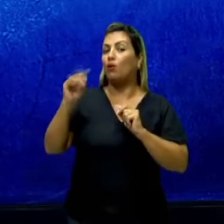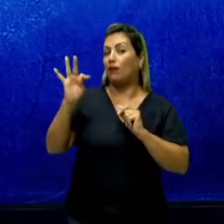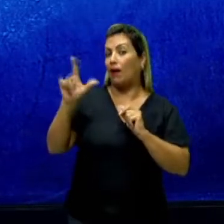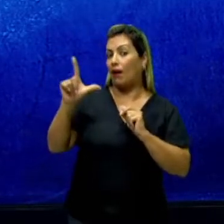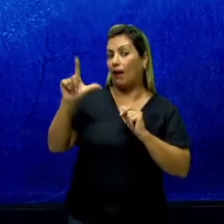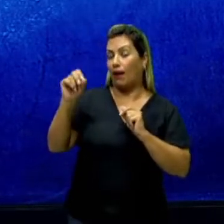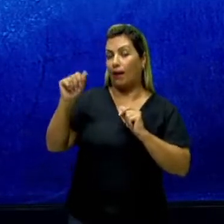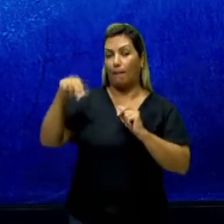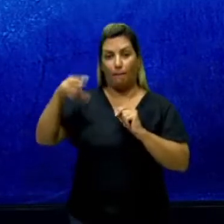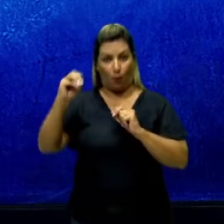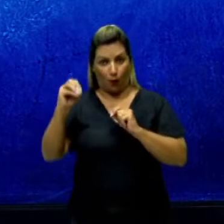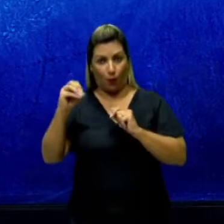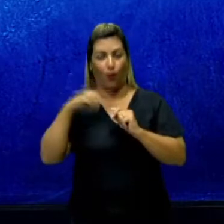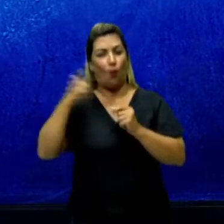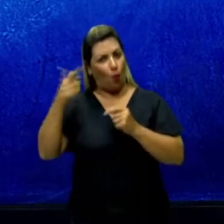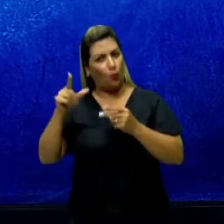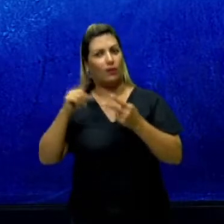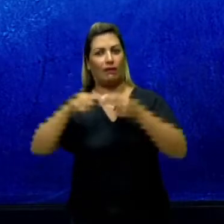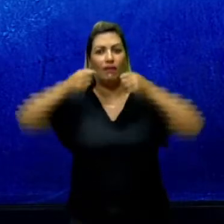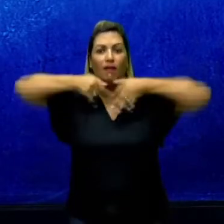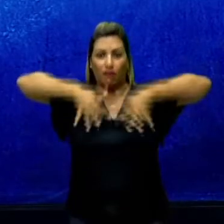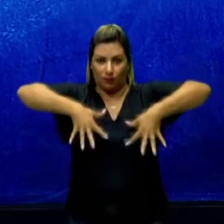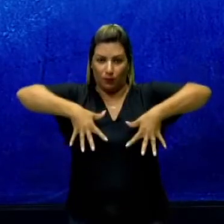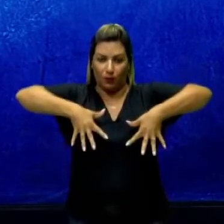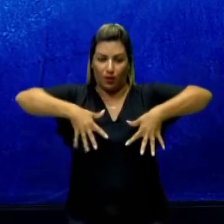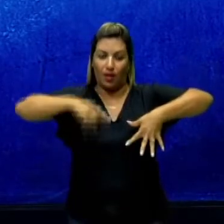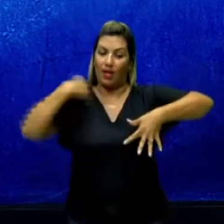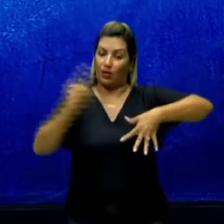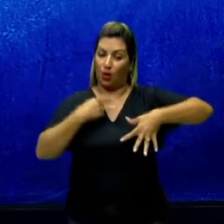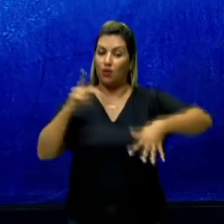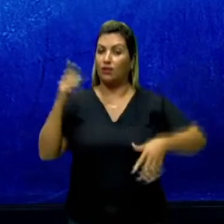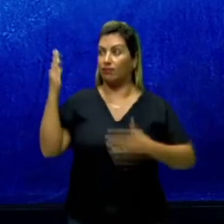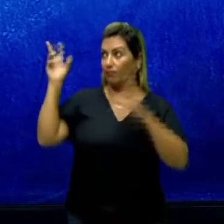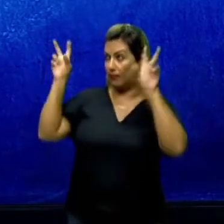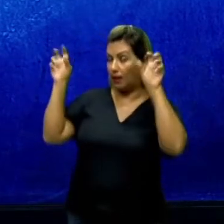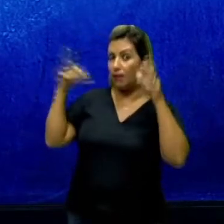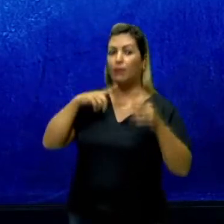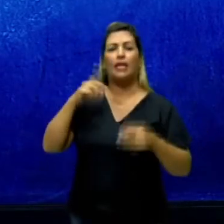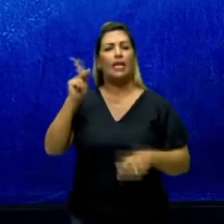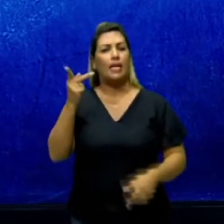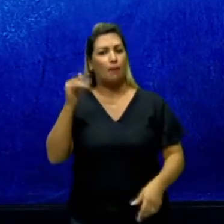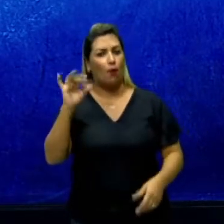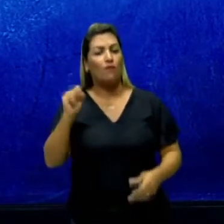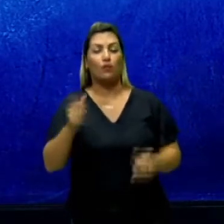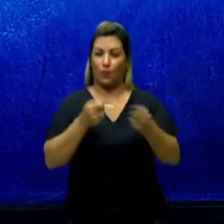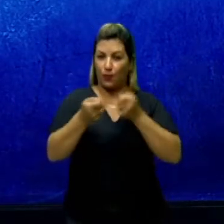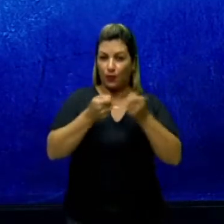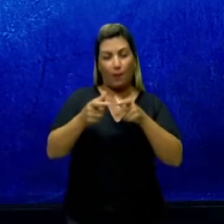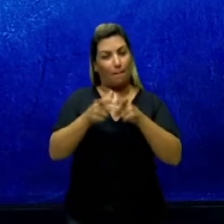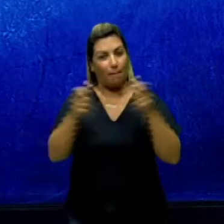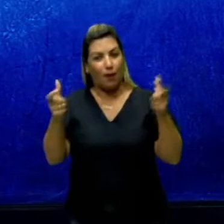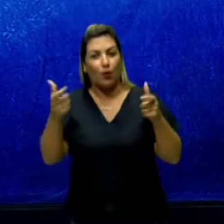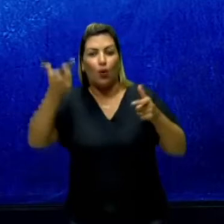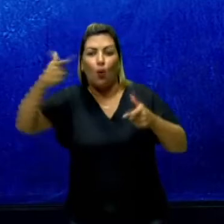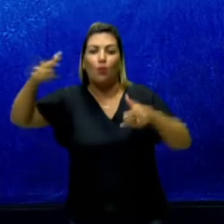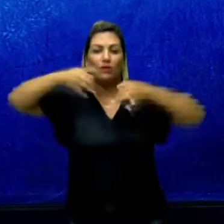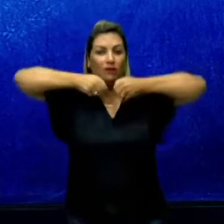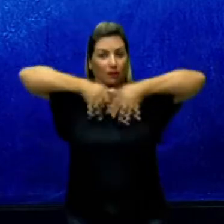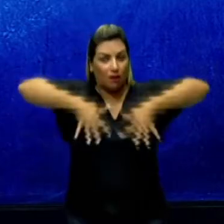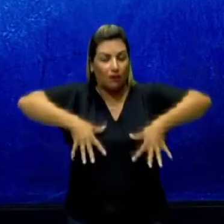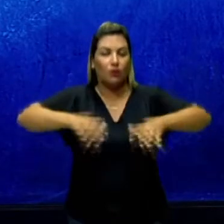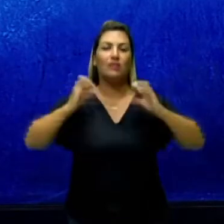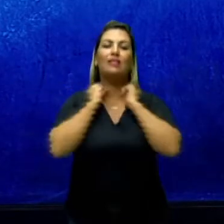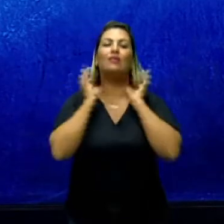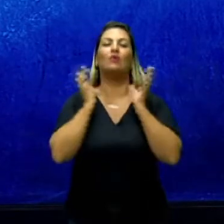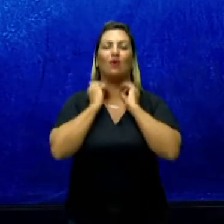glândula. E a nossa hipófise controla a função da maioria das outras glândulas endócrinas.